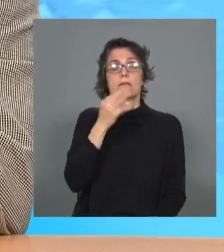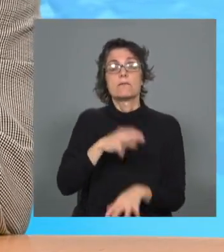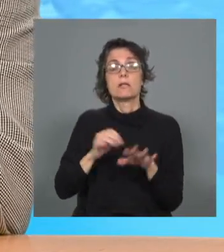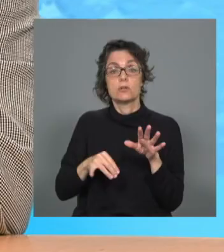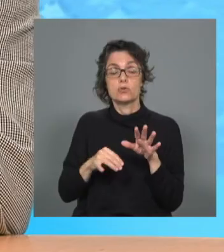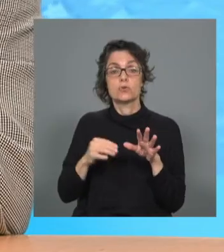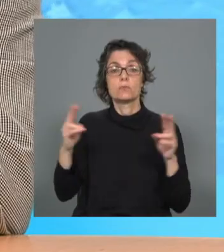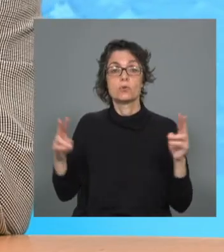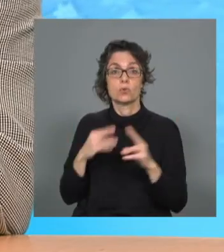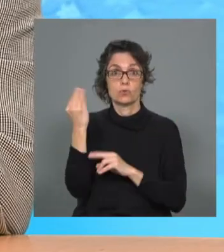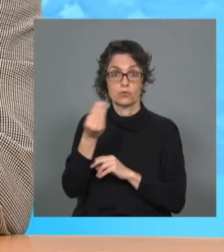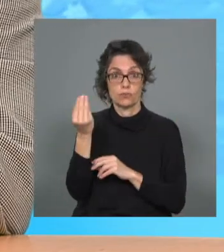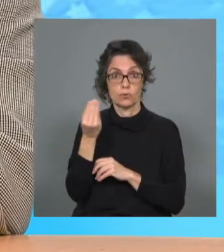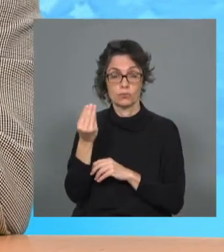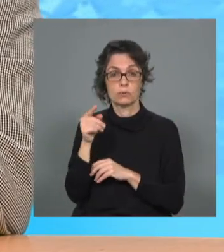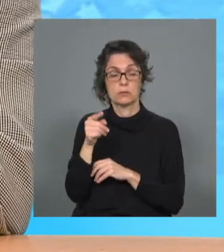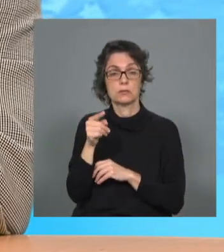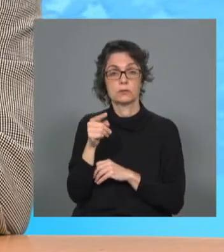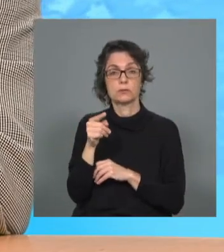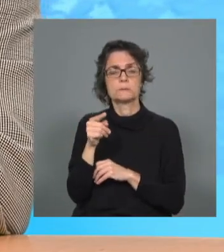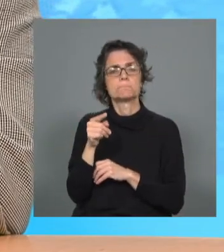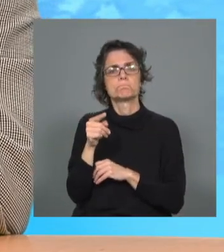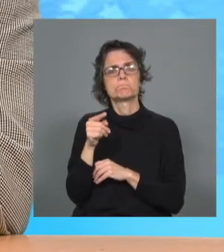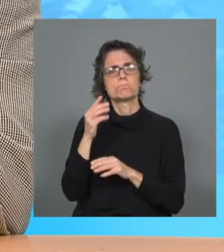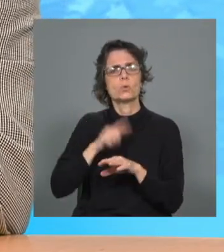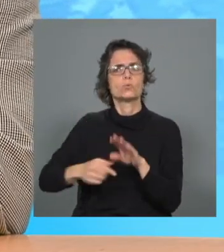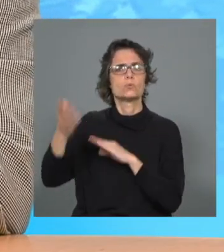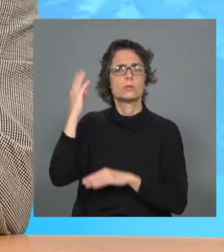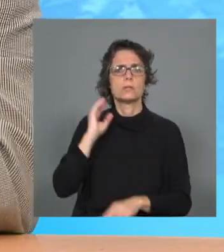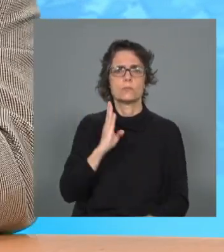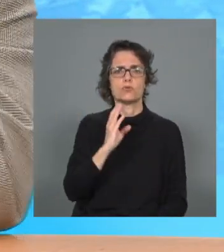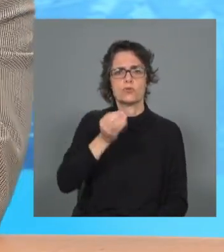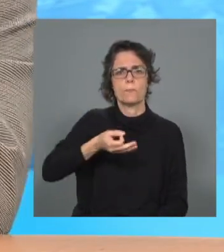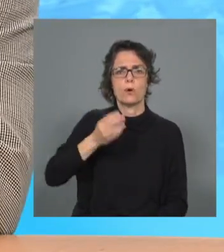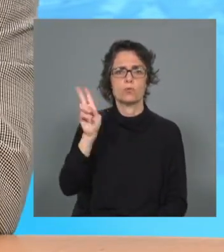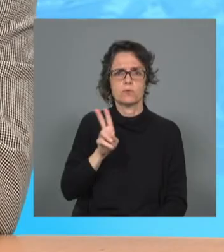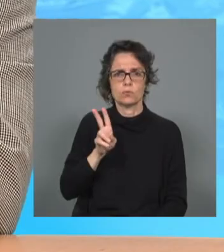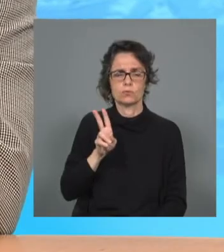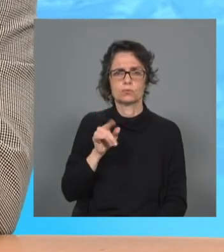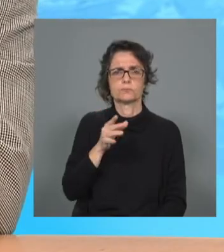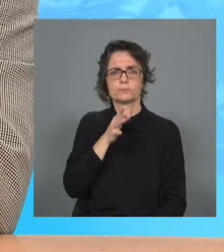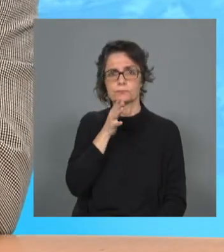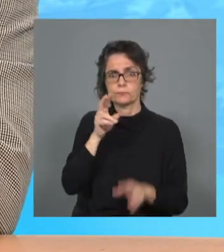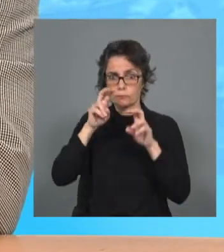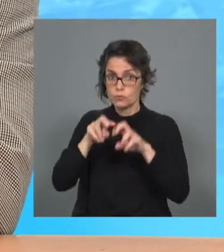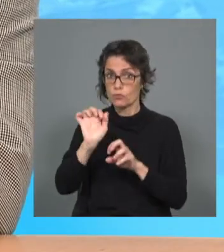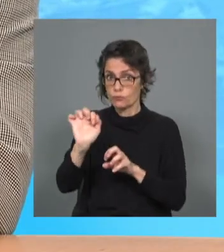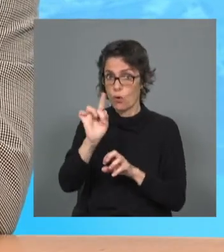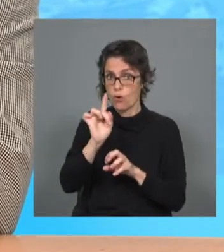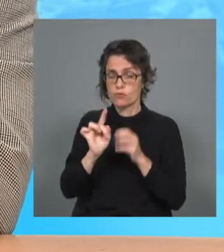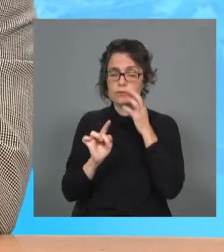tempo do Papa João Paulo II. E uma das conclusões do estudo, é um estudo bastante grande, é